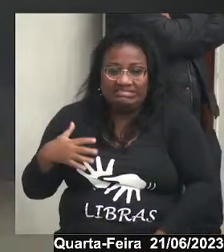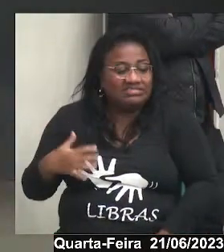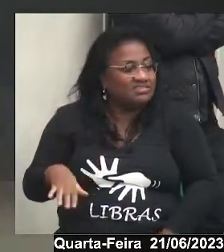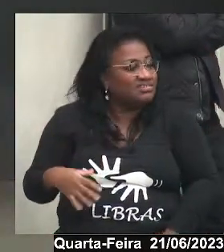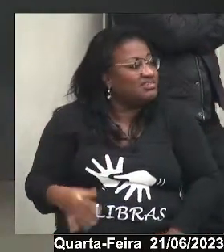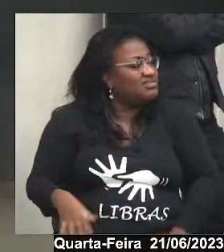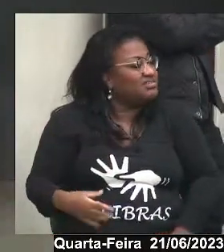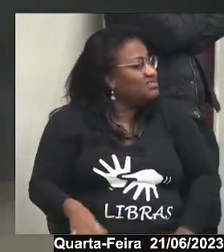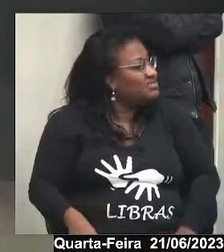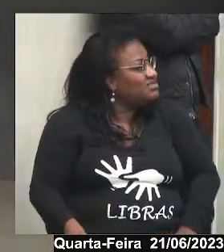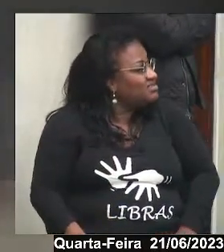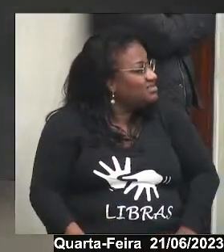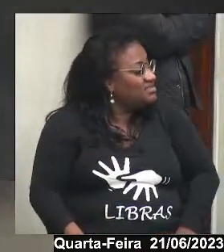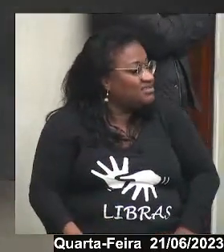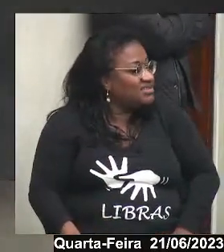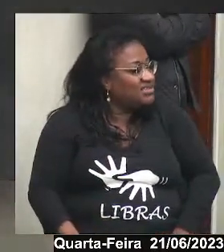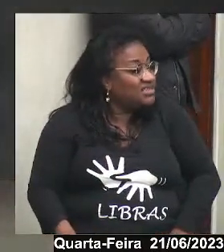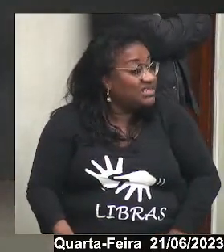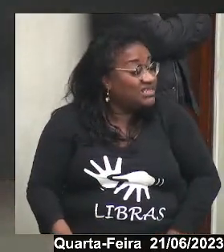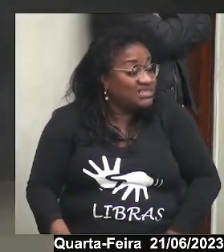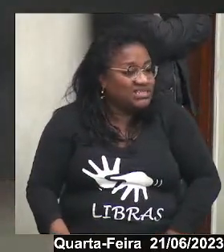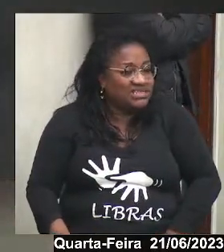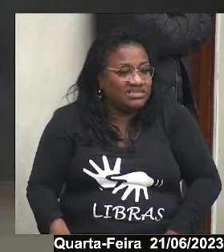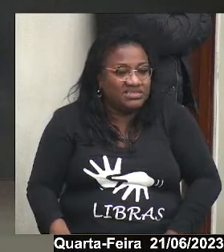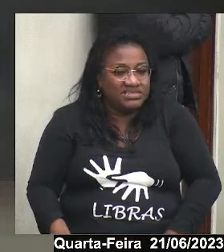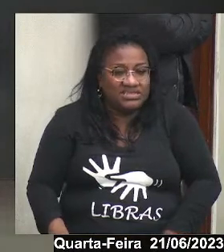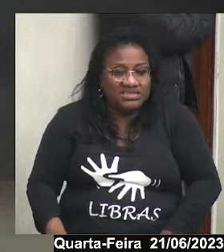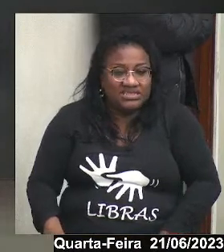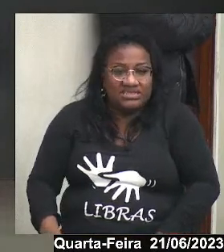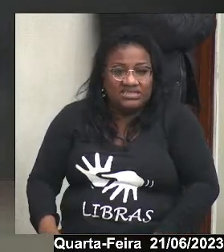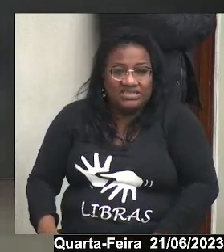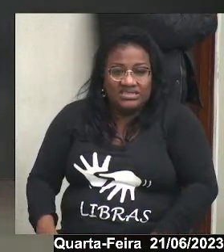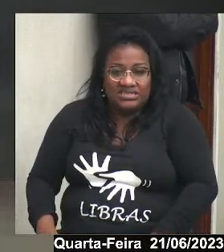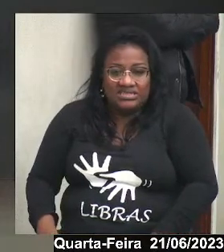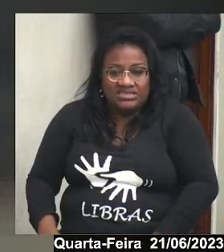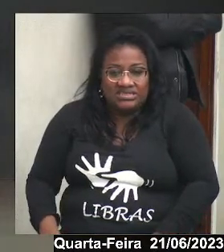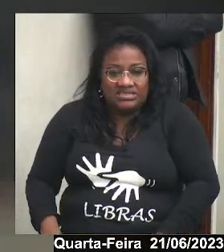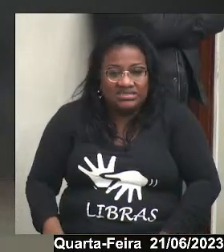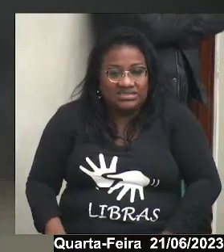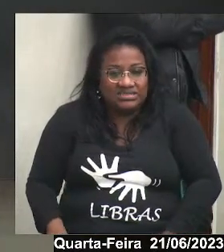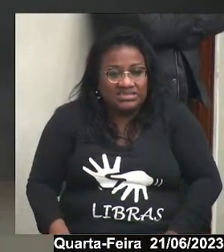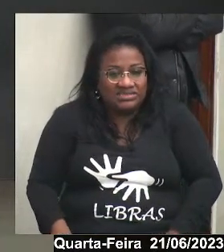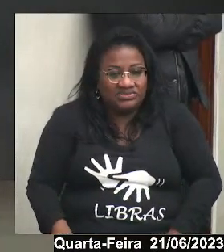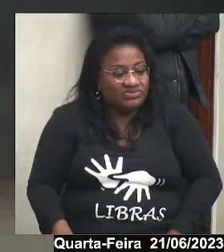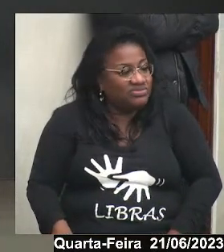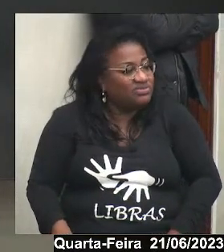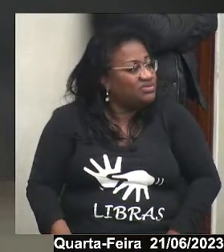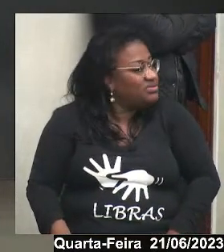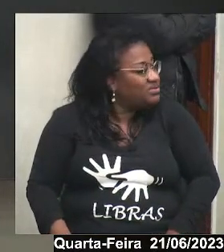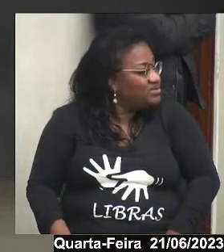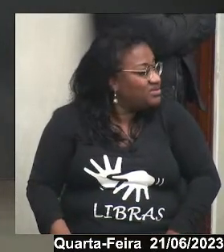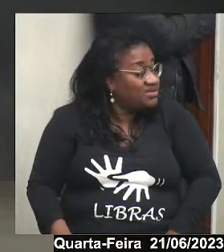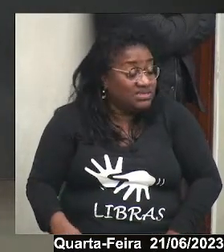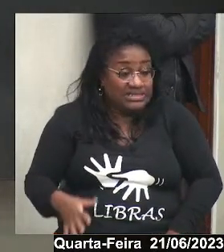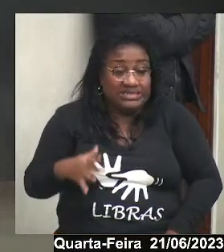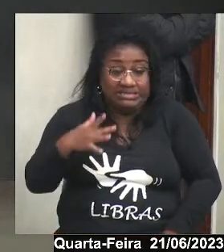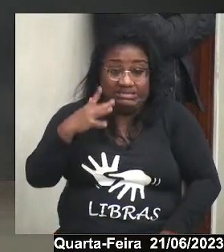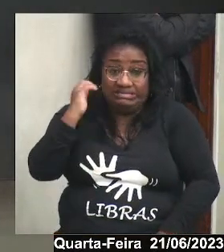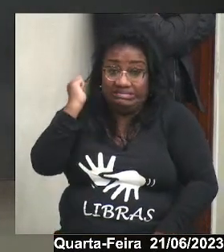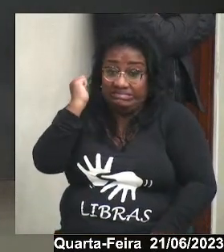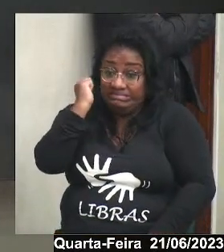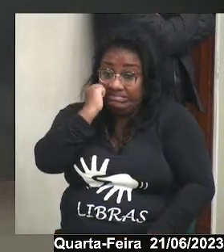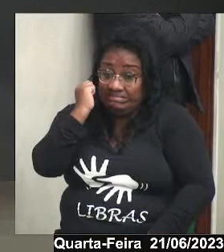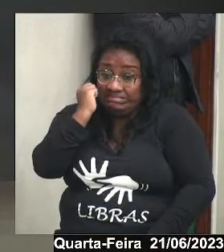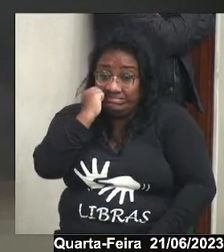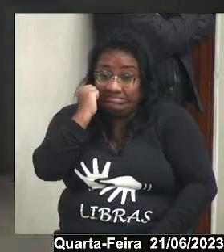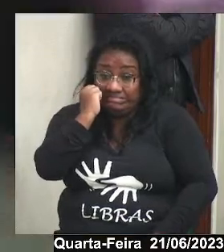sua fala. Só quem não tem oportunidade, procura um. Só encontra oportunidade numa biqueira e no bagulho. Encontra é vagabundo. Cê é